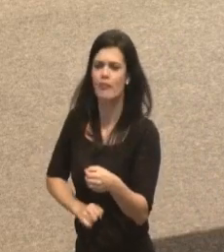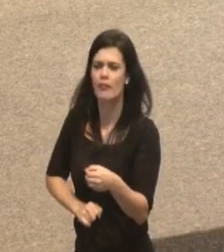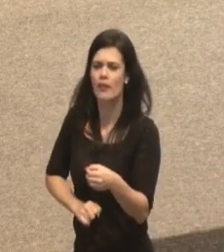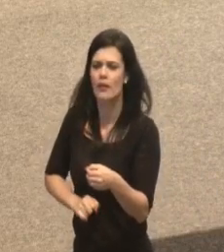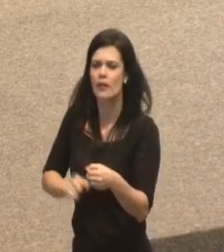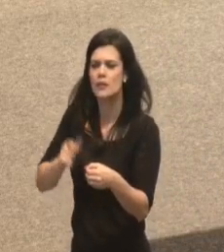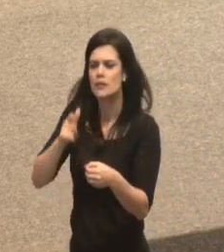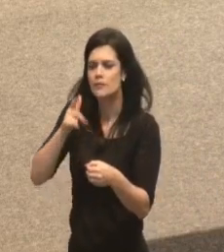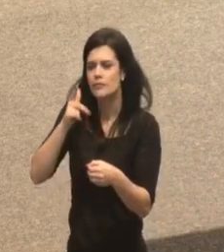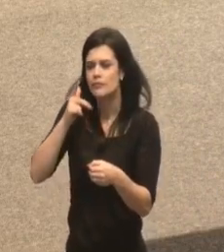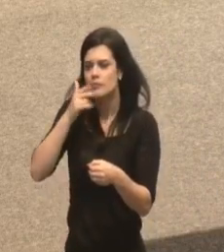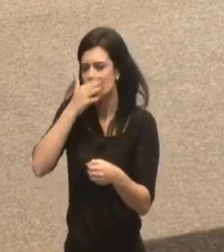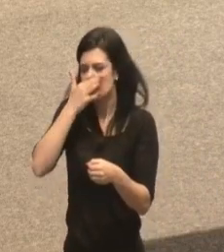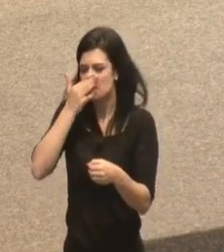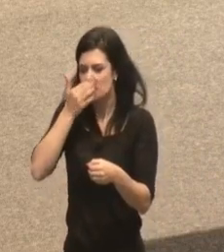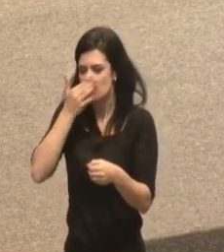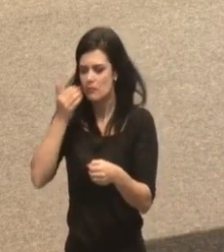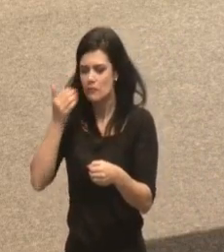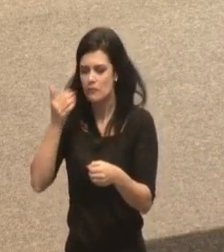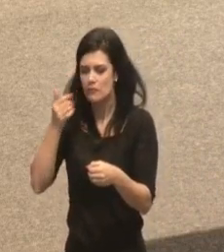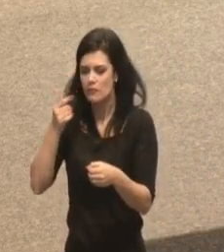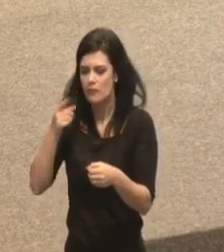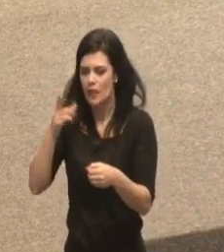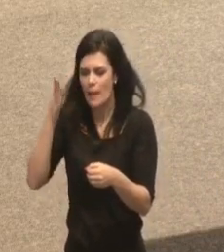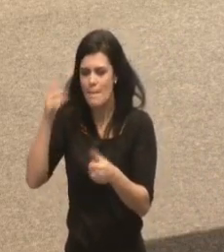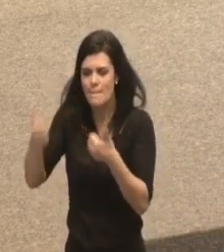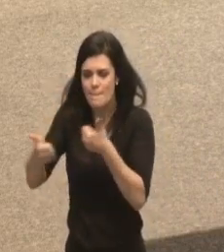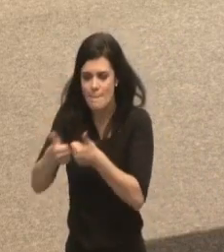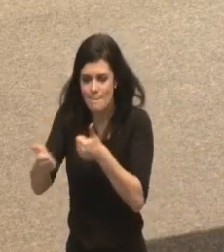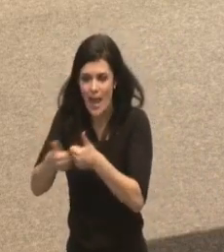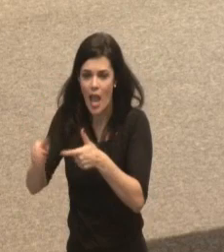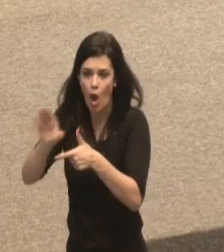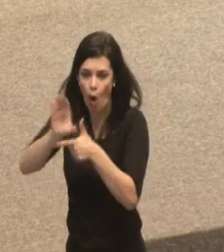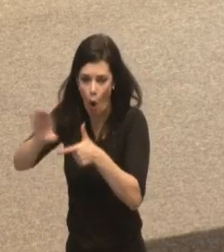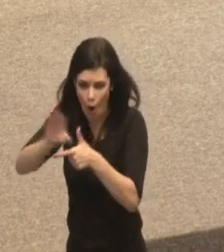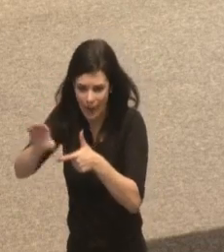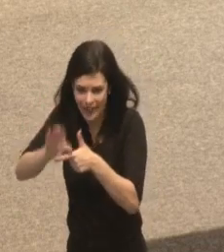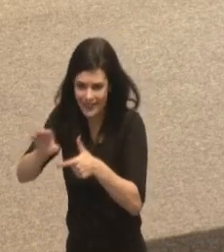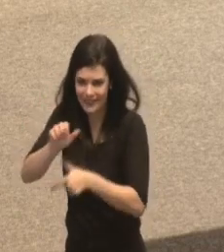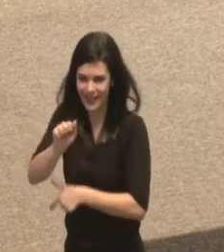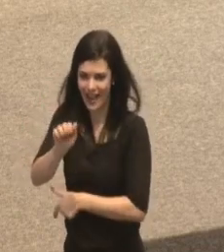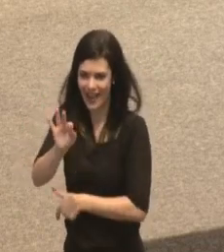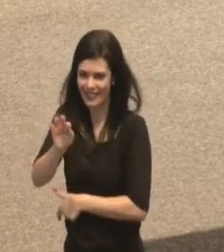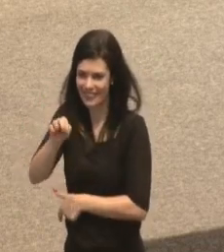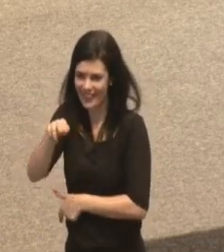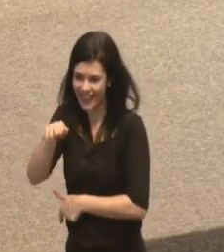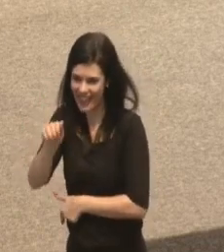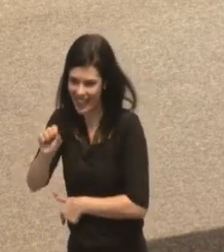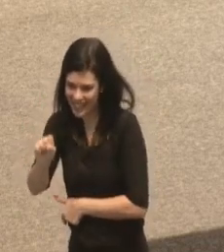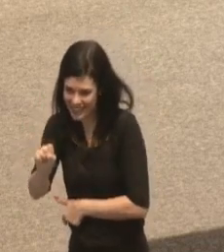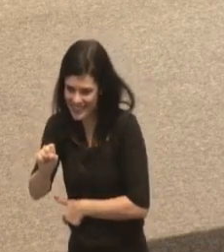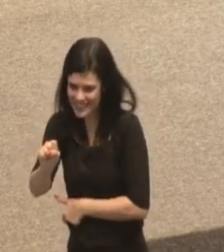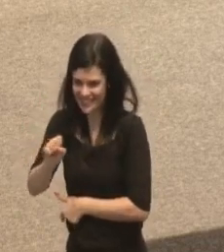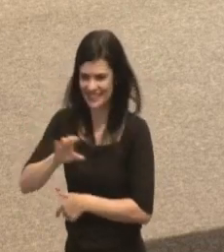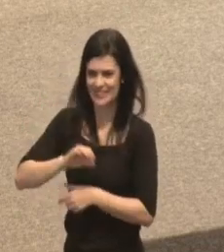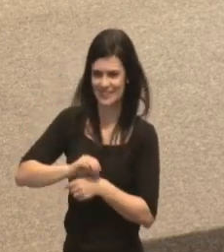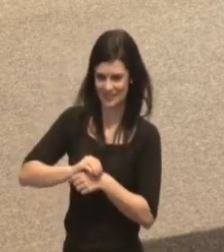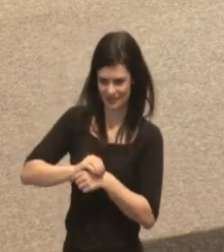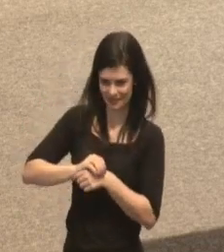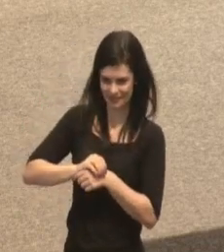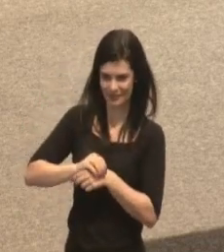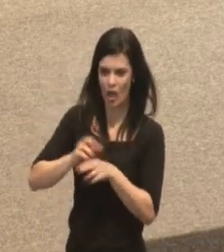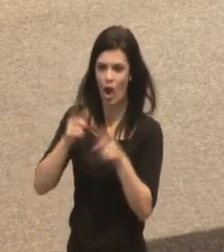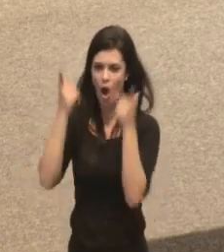Acaia. A Península da Acaia está Corinto, Grécia, Atenas. Na região da